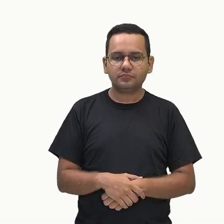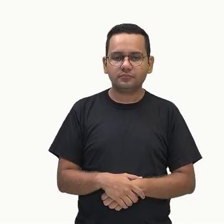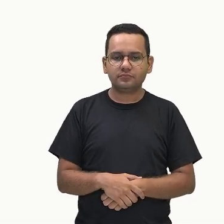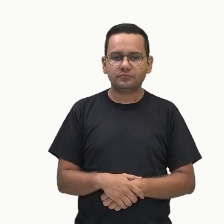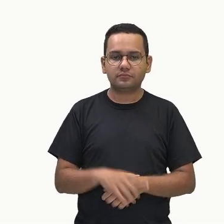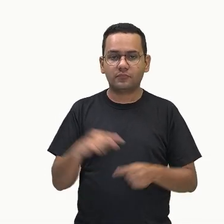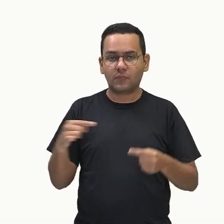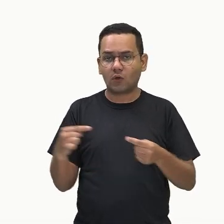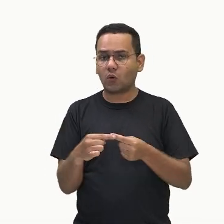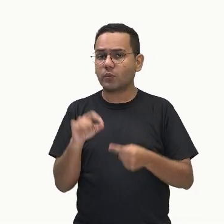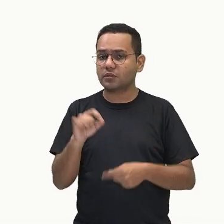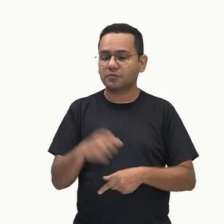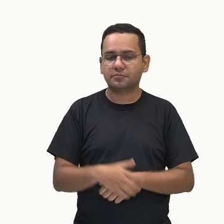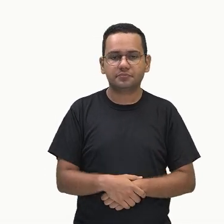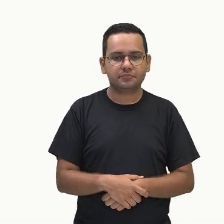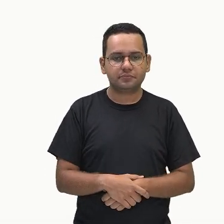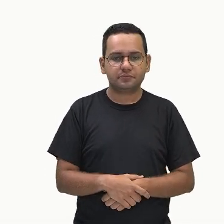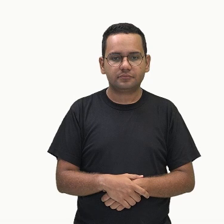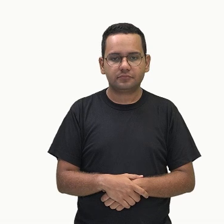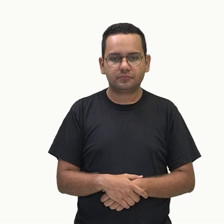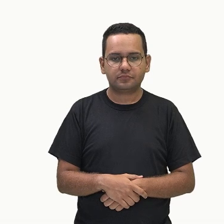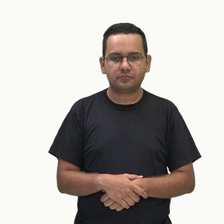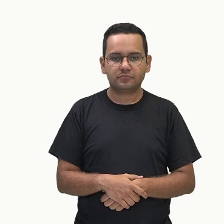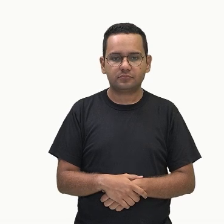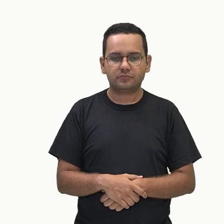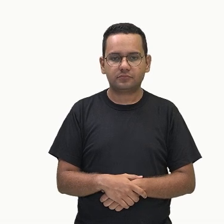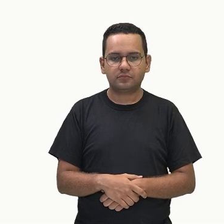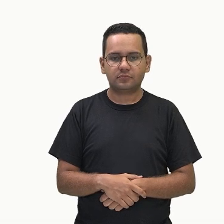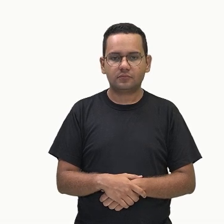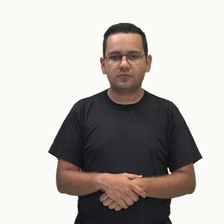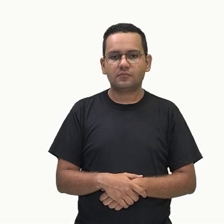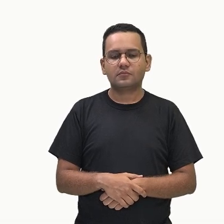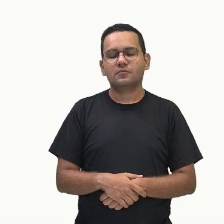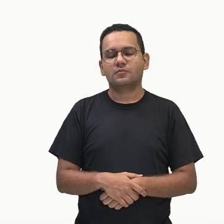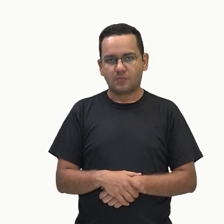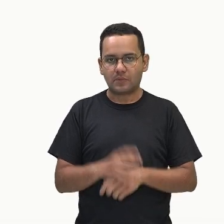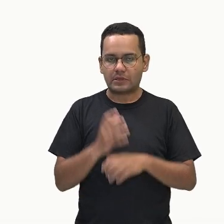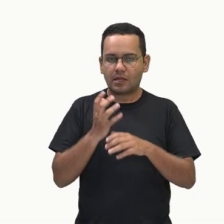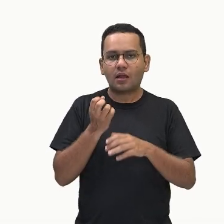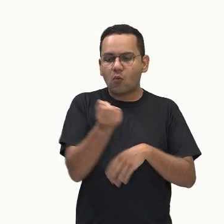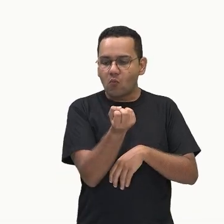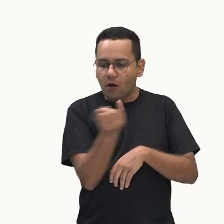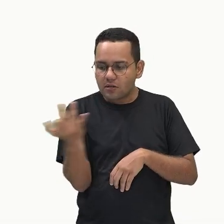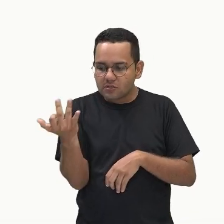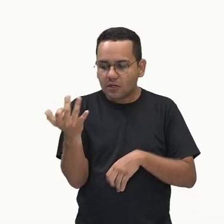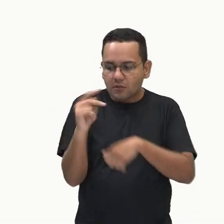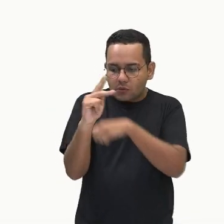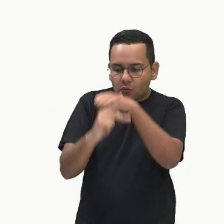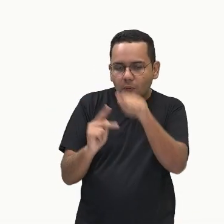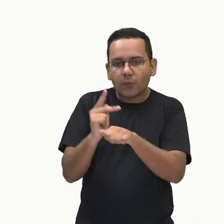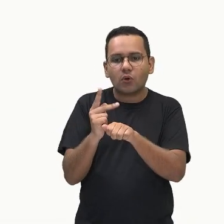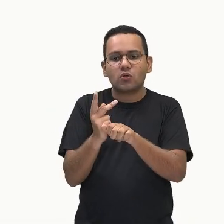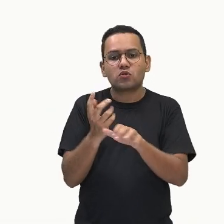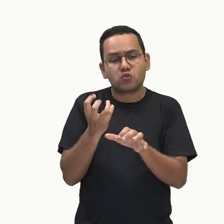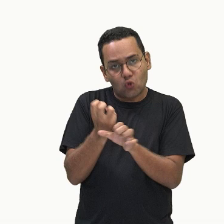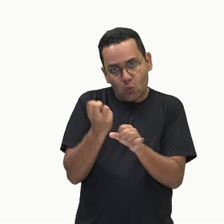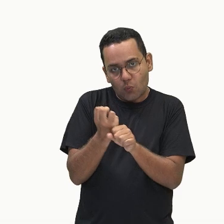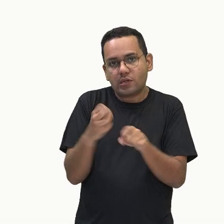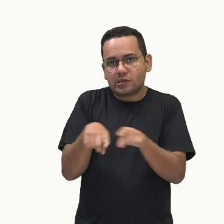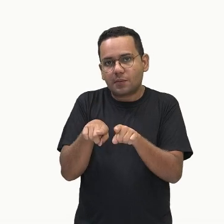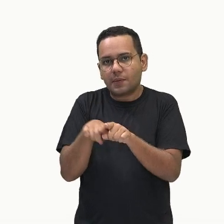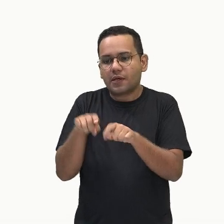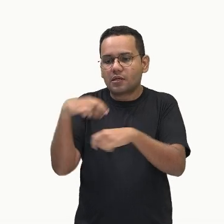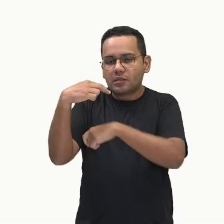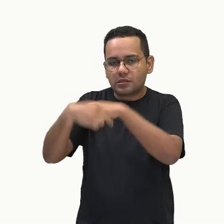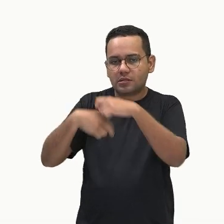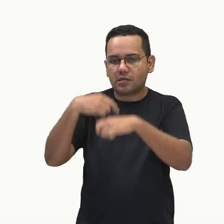É a soma do número de prótons e nêutrons